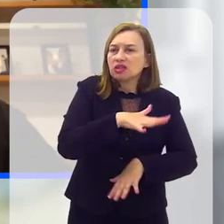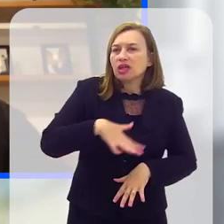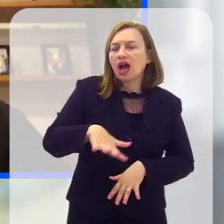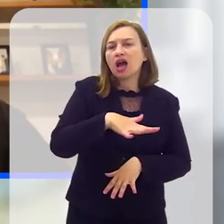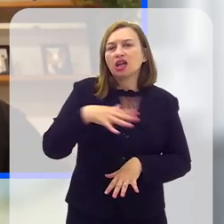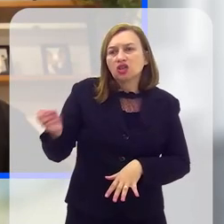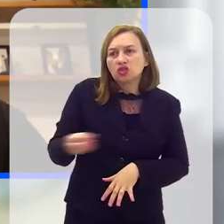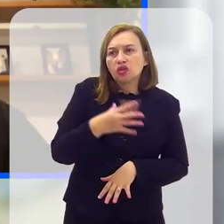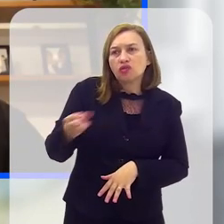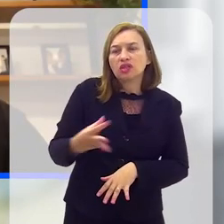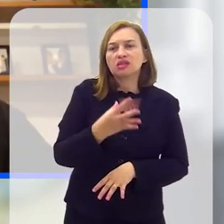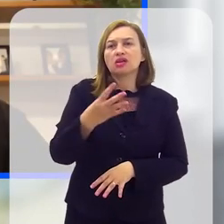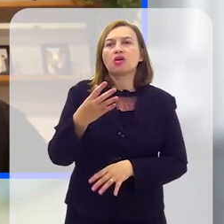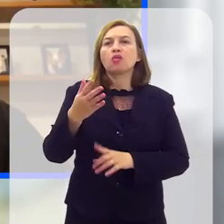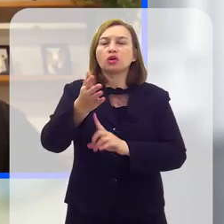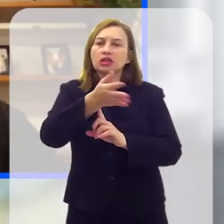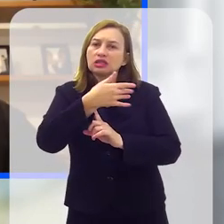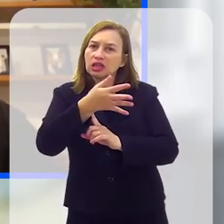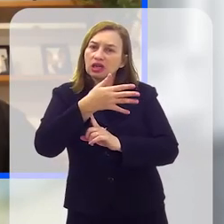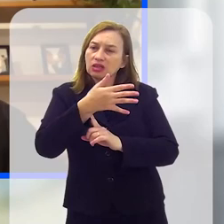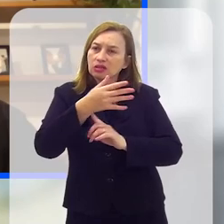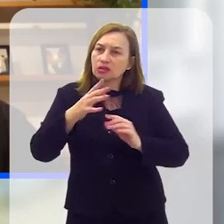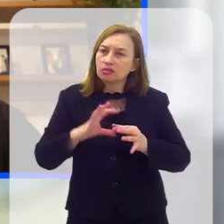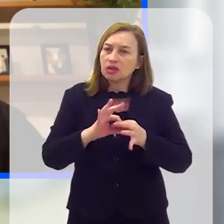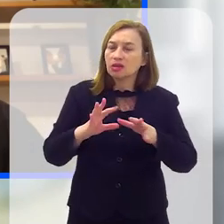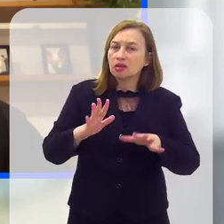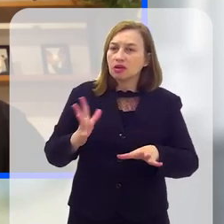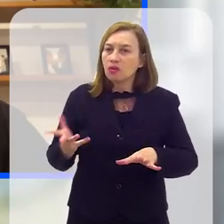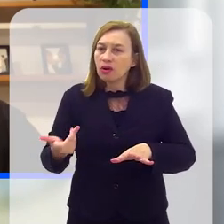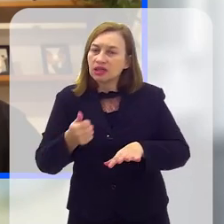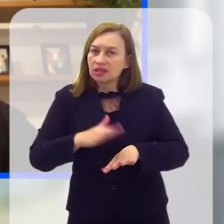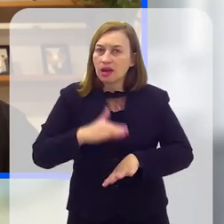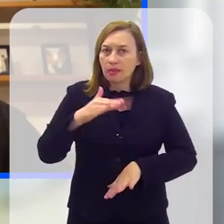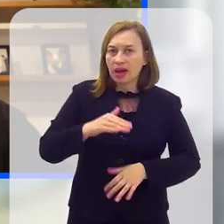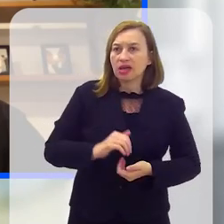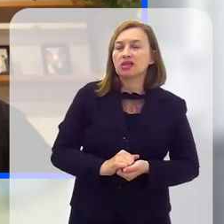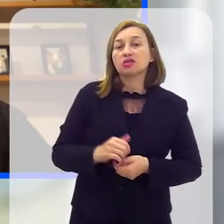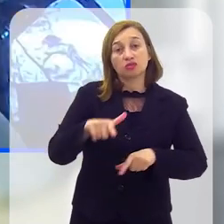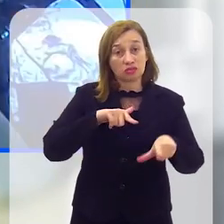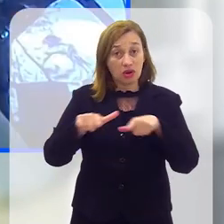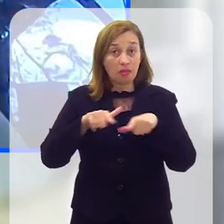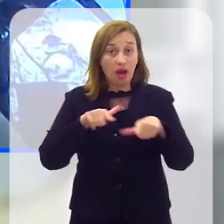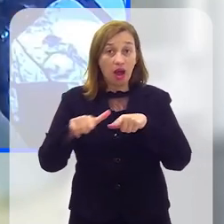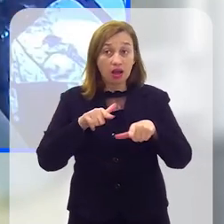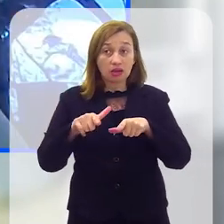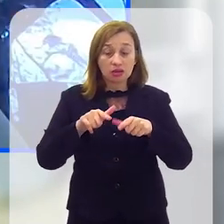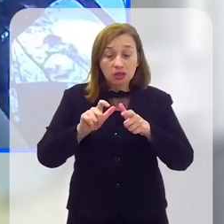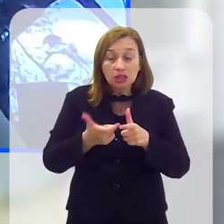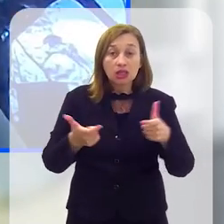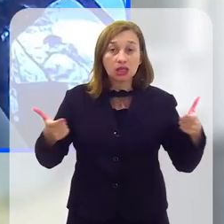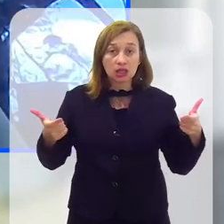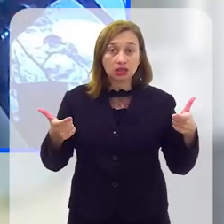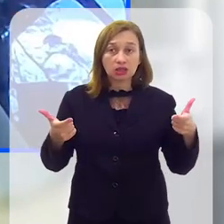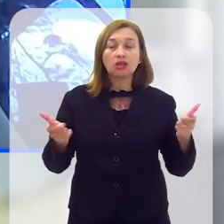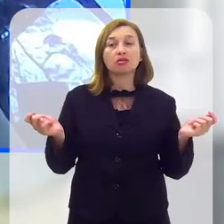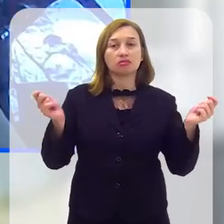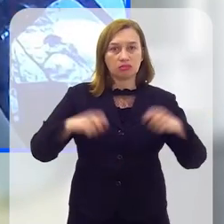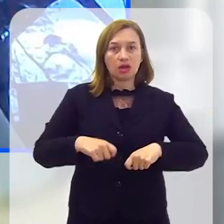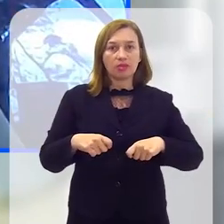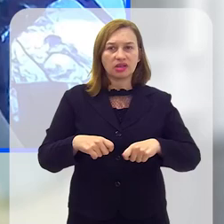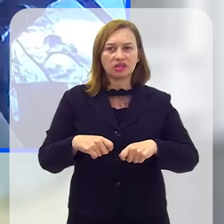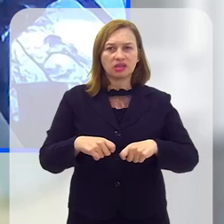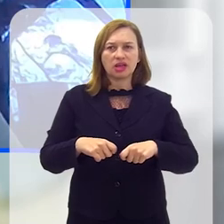investimentos na área de inovação e tecnologia, permitindo que seja mais eficiente o serviço e mais amplo a